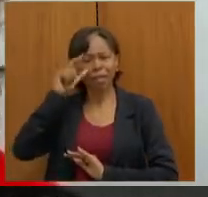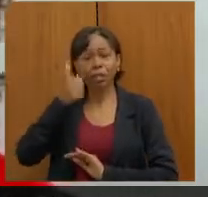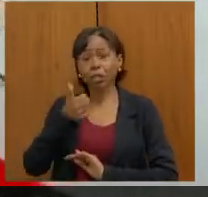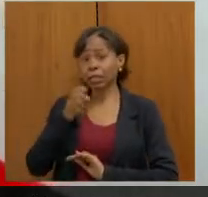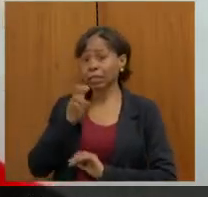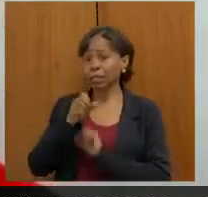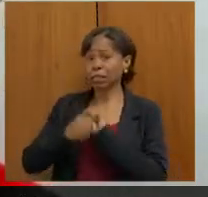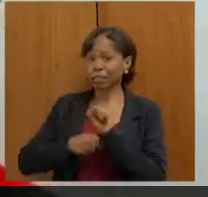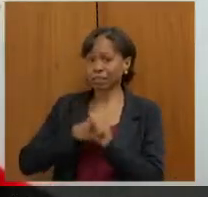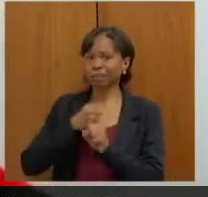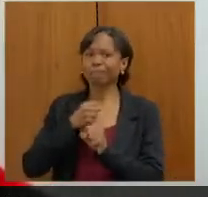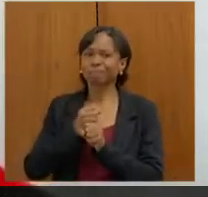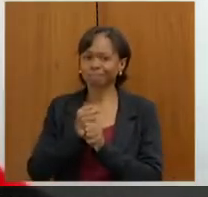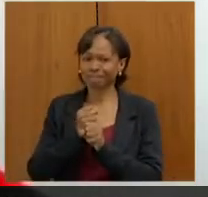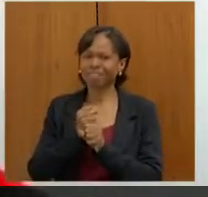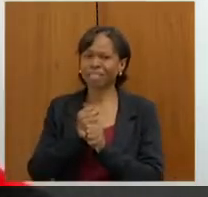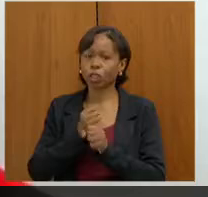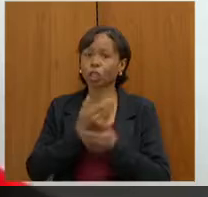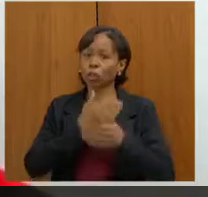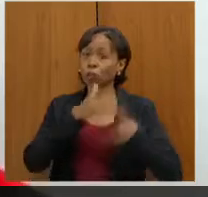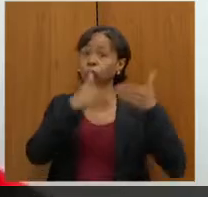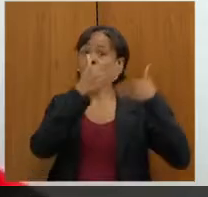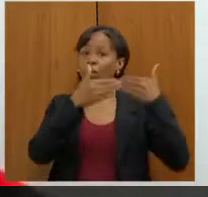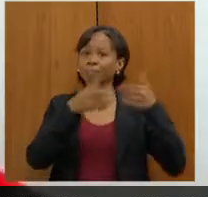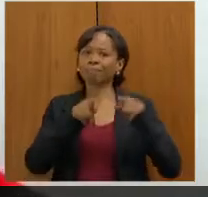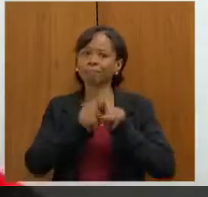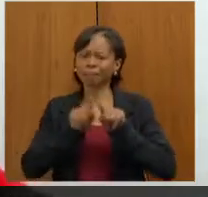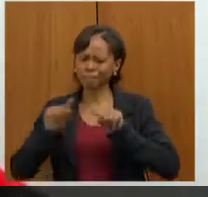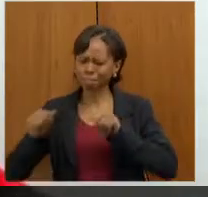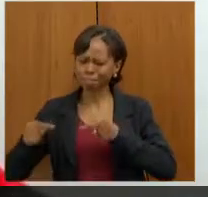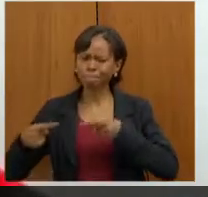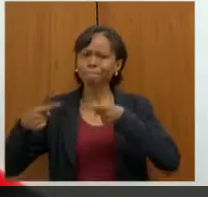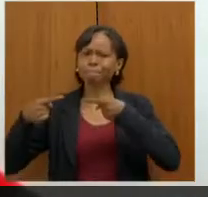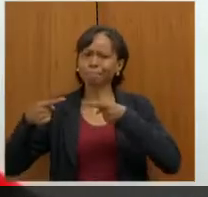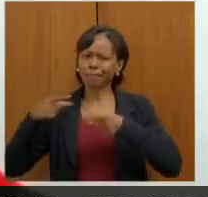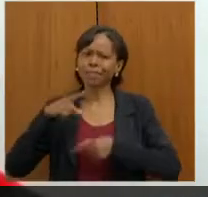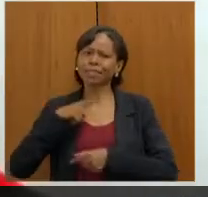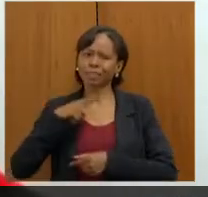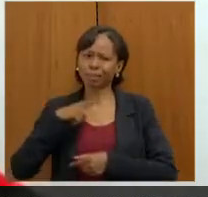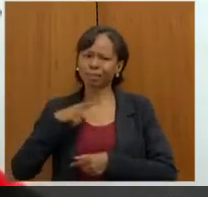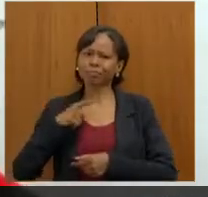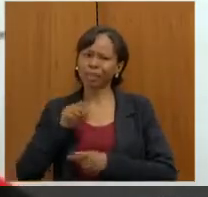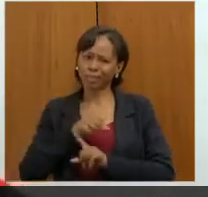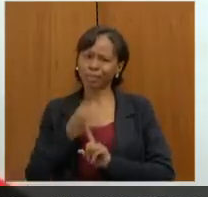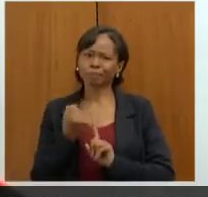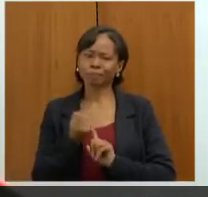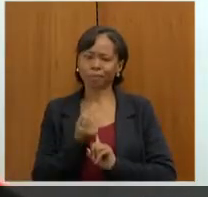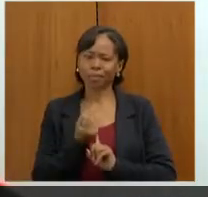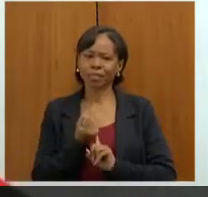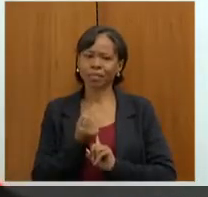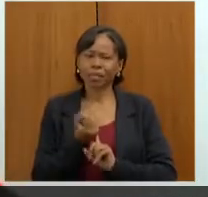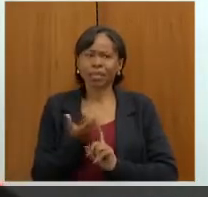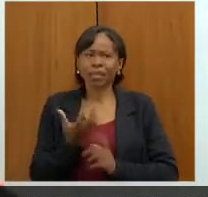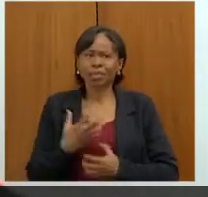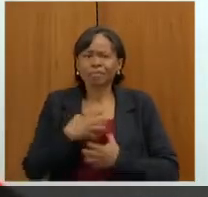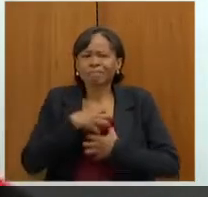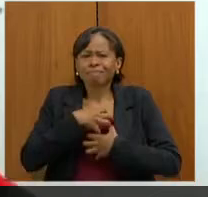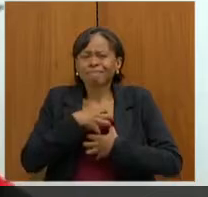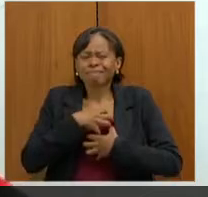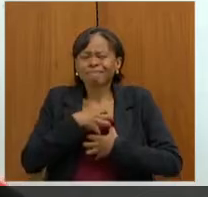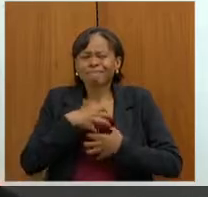Desafios que ainda persegue e que ainda tá na sociedade eu falo que é um sentimento dobio